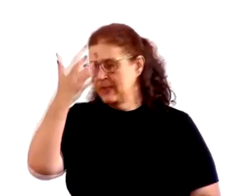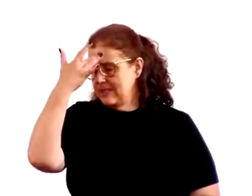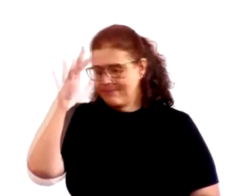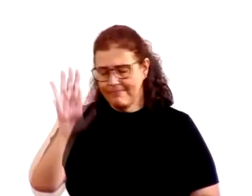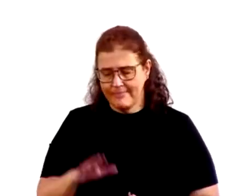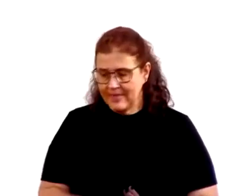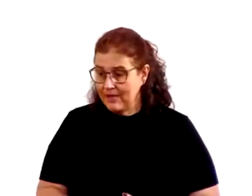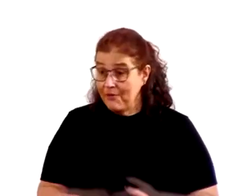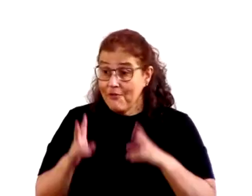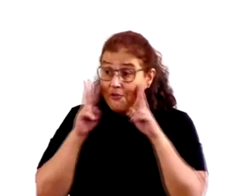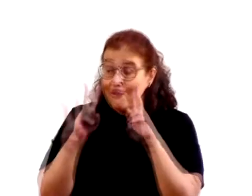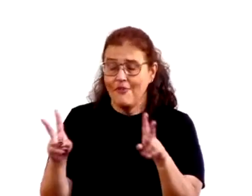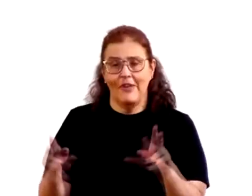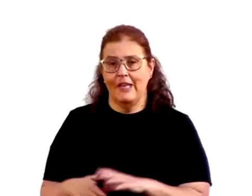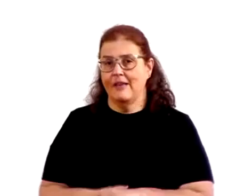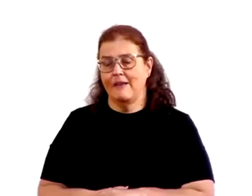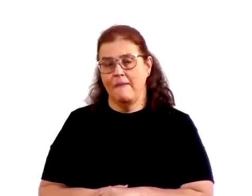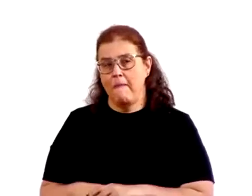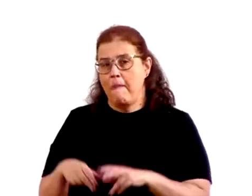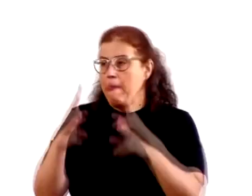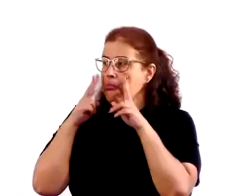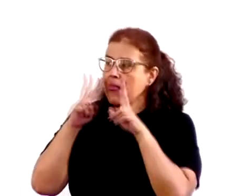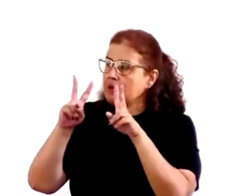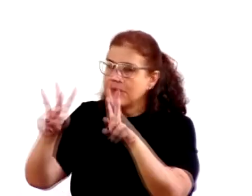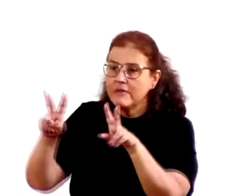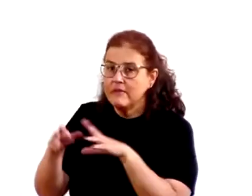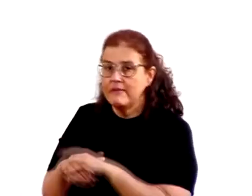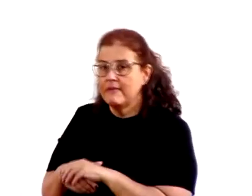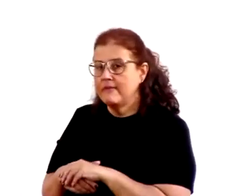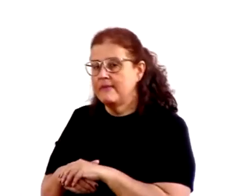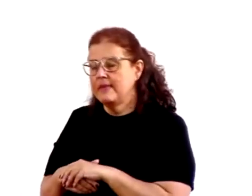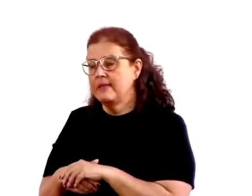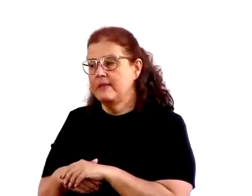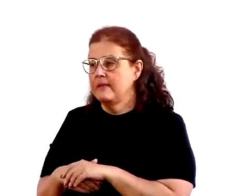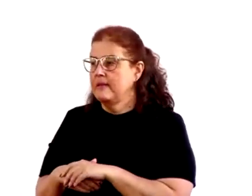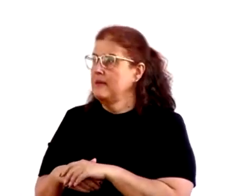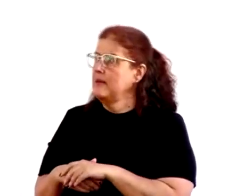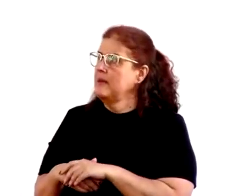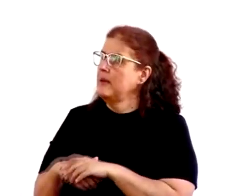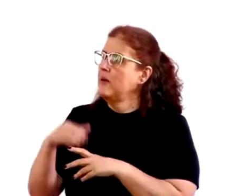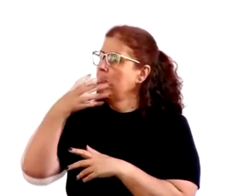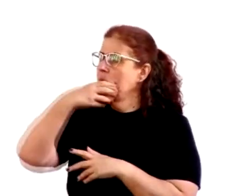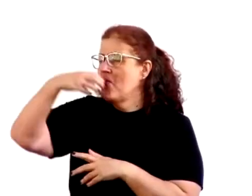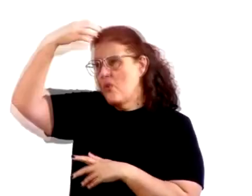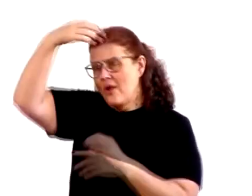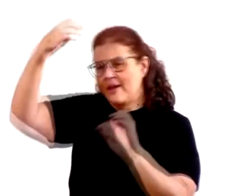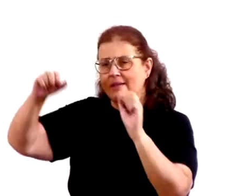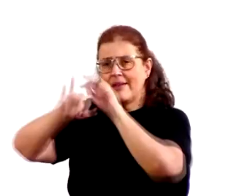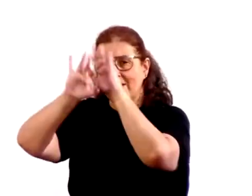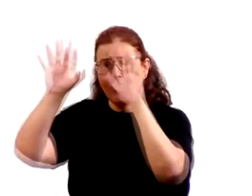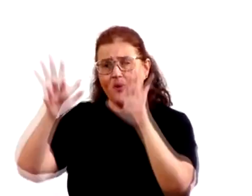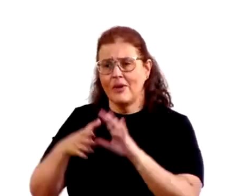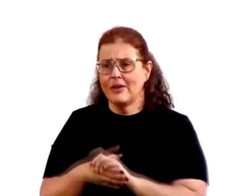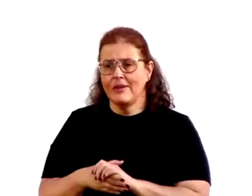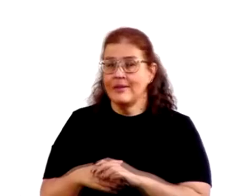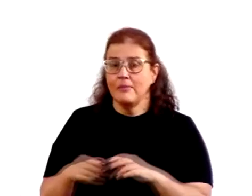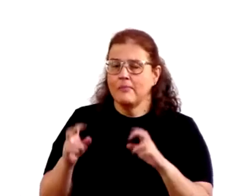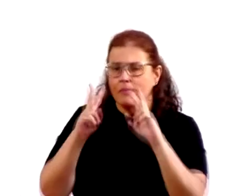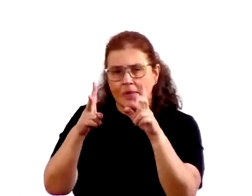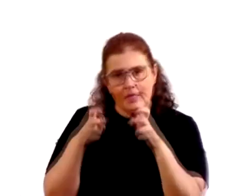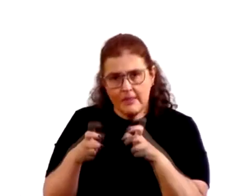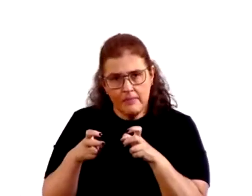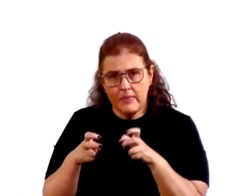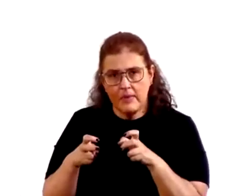vinda do Rei da Glória, e então não haverá adoração ao Rei, haverá susto. Irmãos,